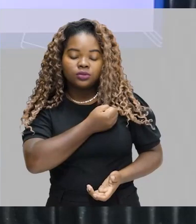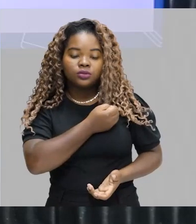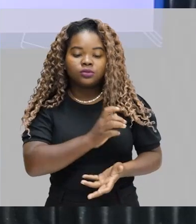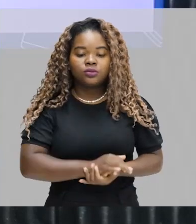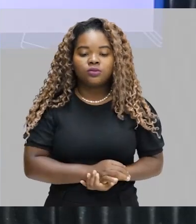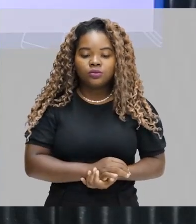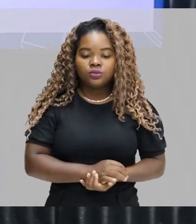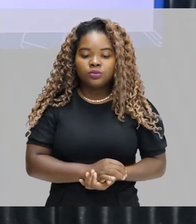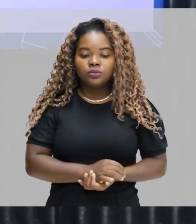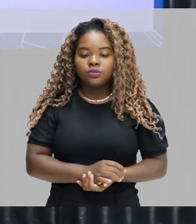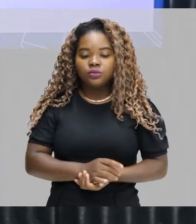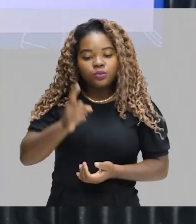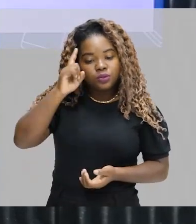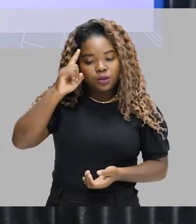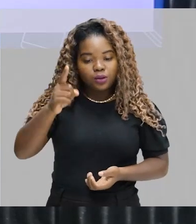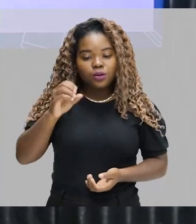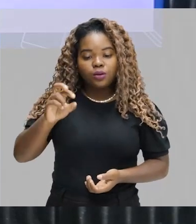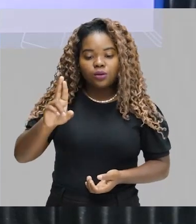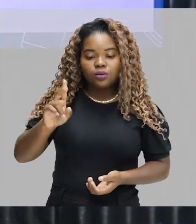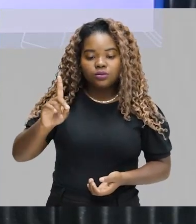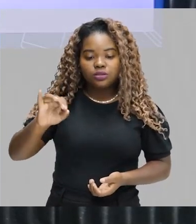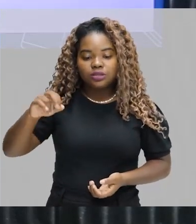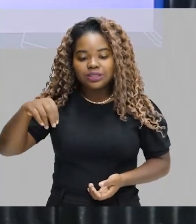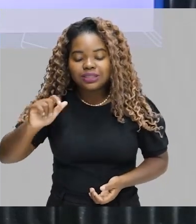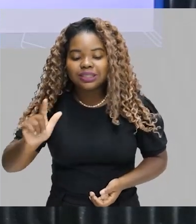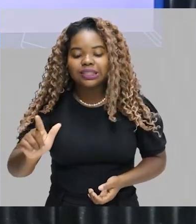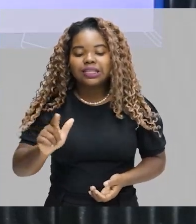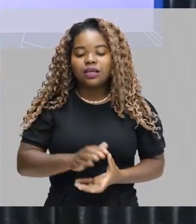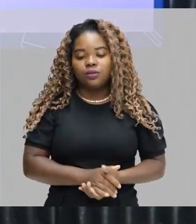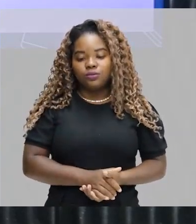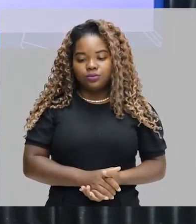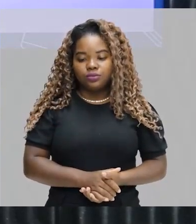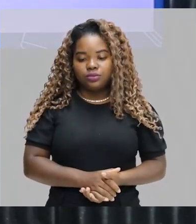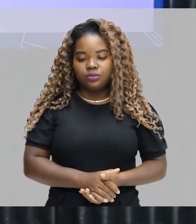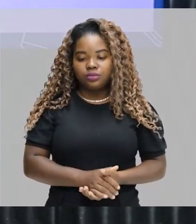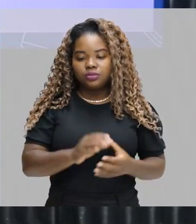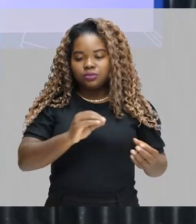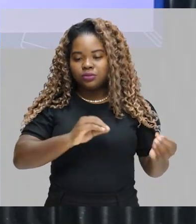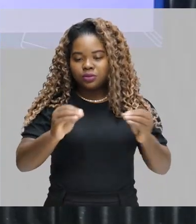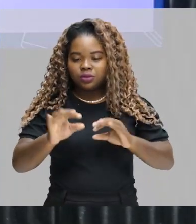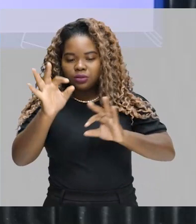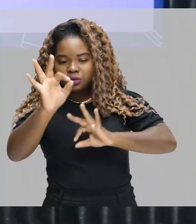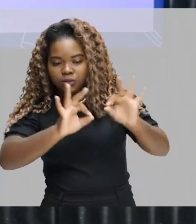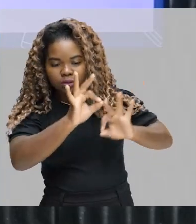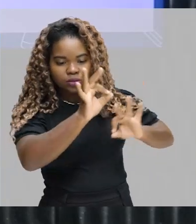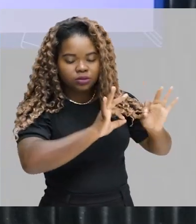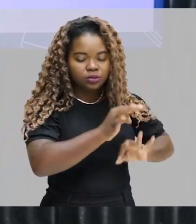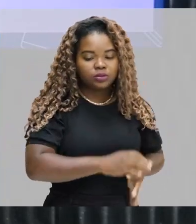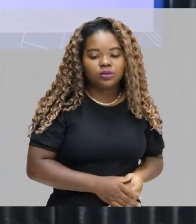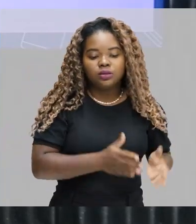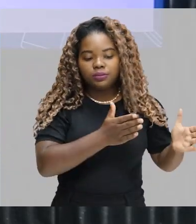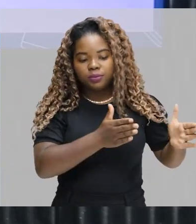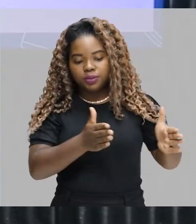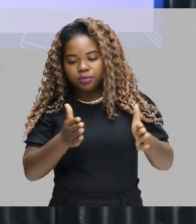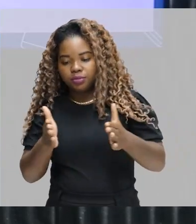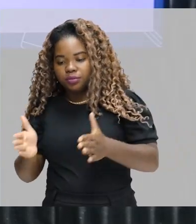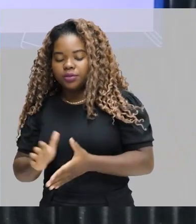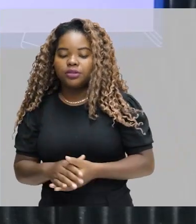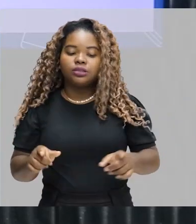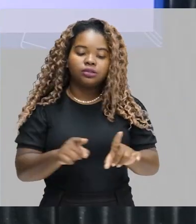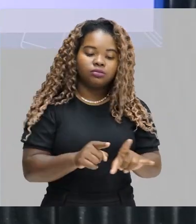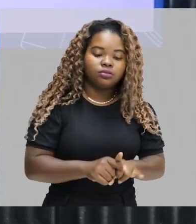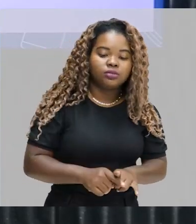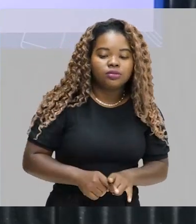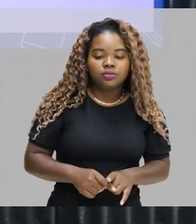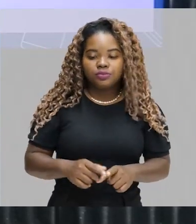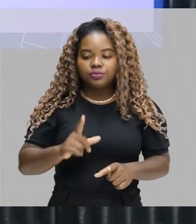são, em grande parte, utilizados para ordenar as coisas, para colocar em ordem ou sequência. Eles também servem